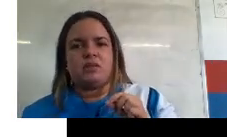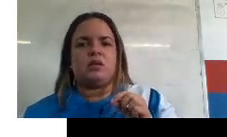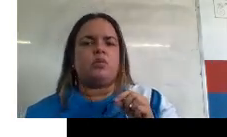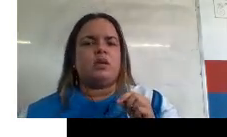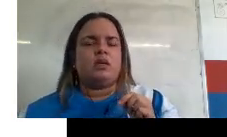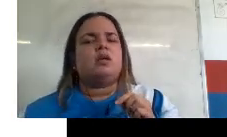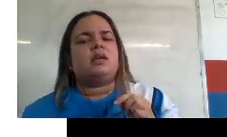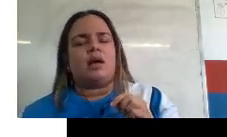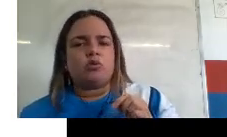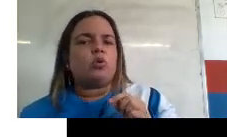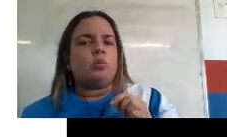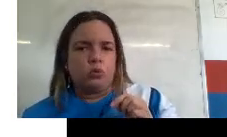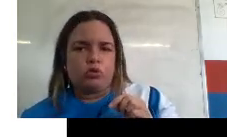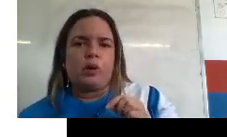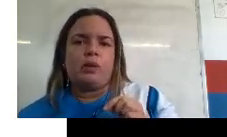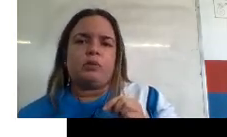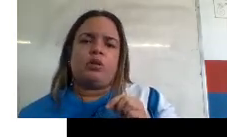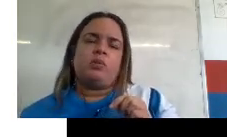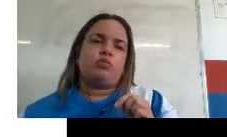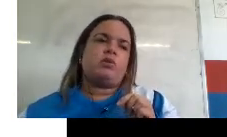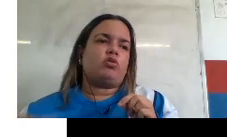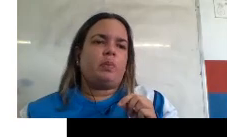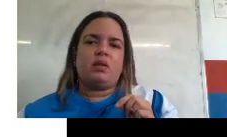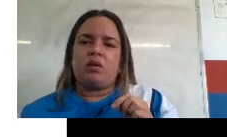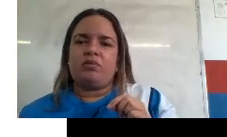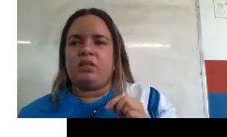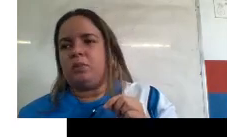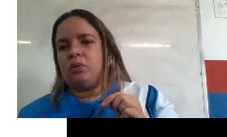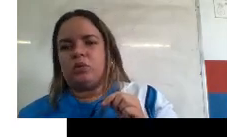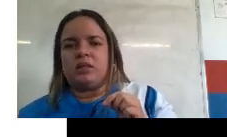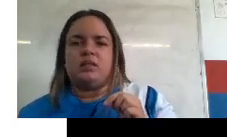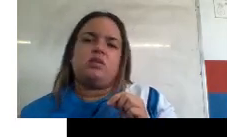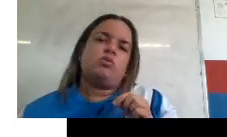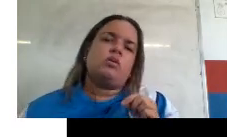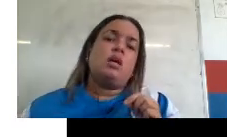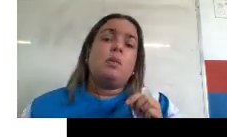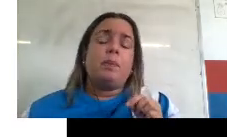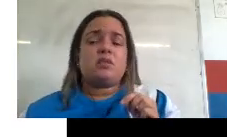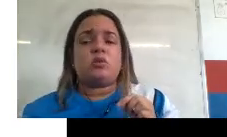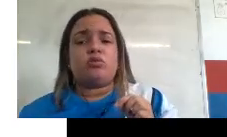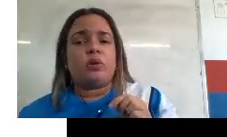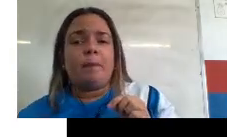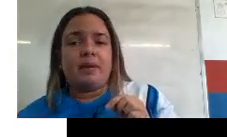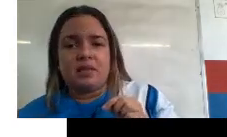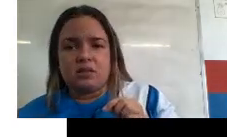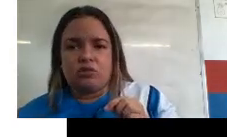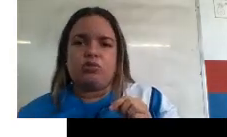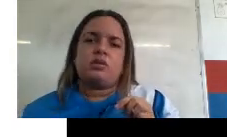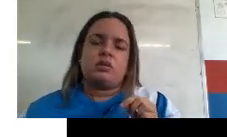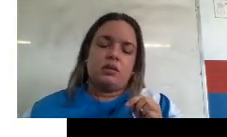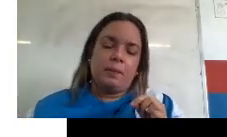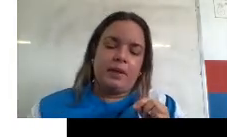de expressão causou muitos problemas, né? Muitas pessoas perderam a vida por conta disso, pessoas foram